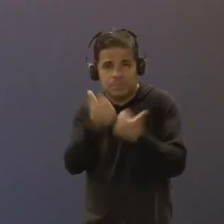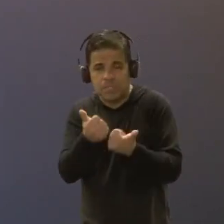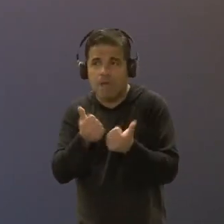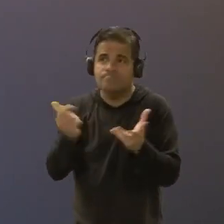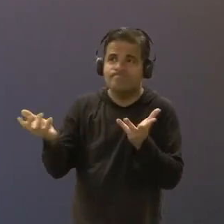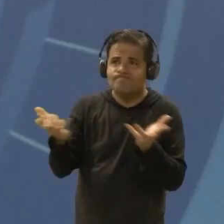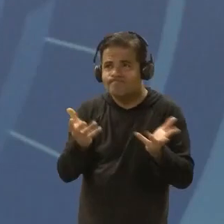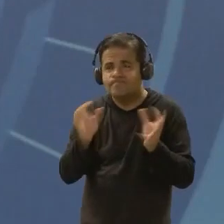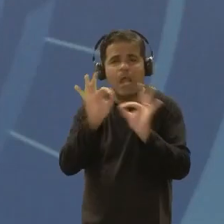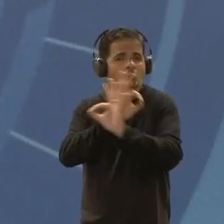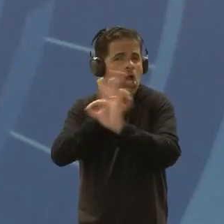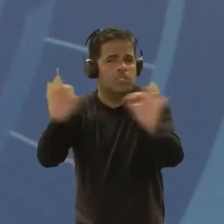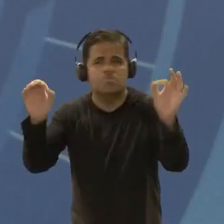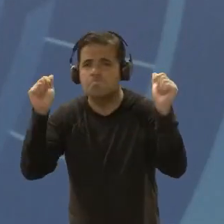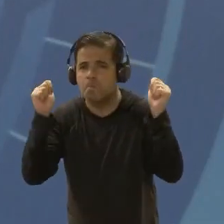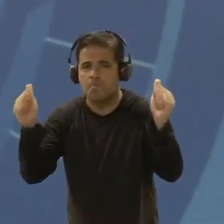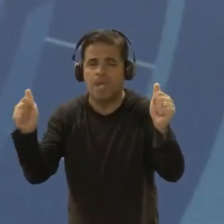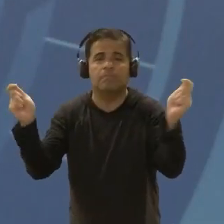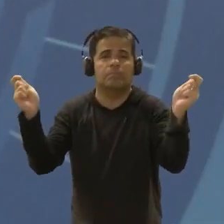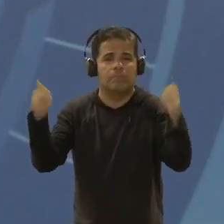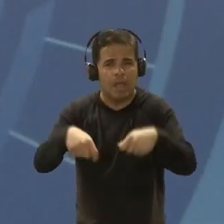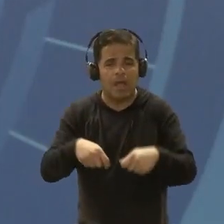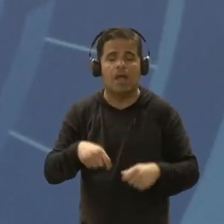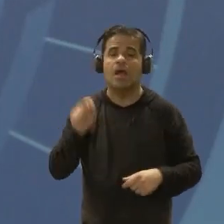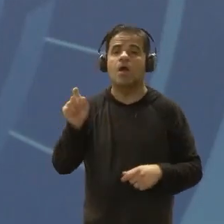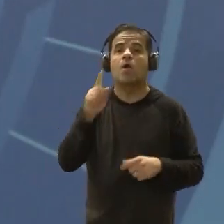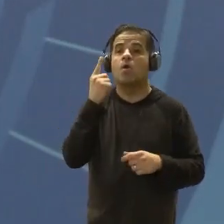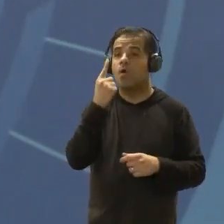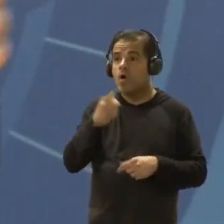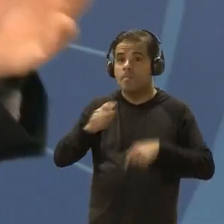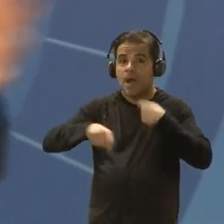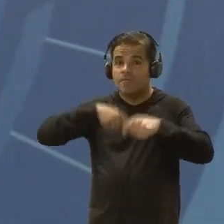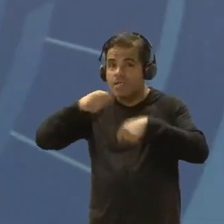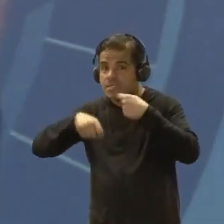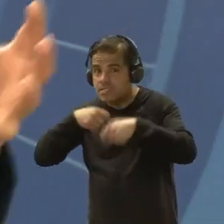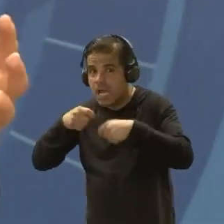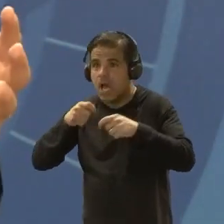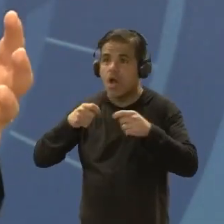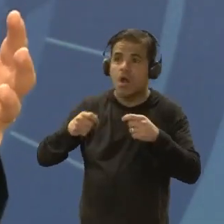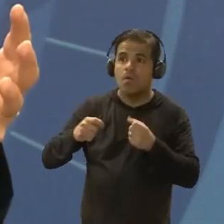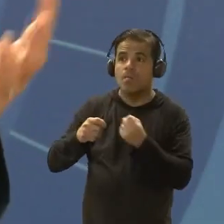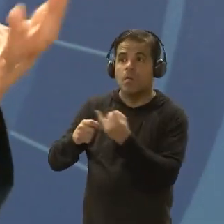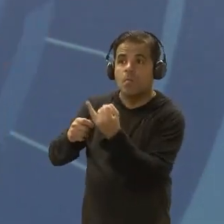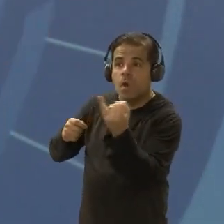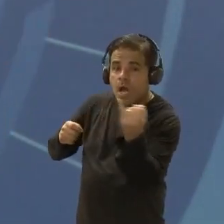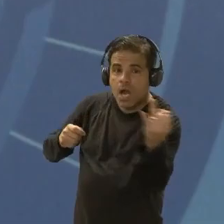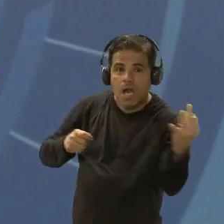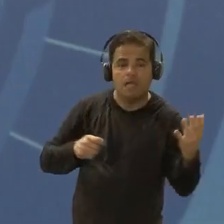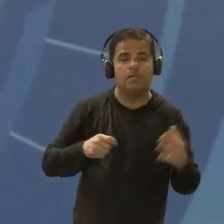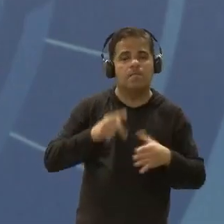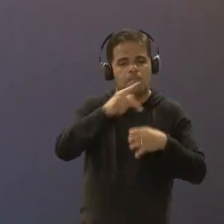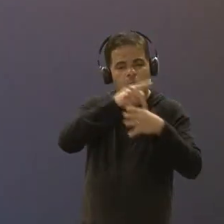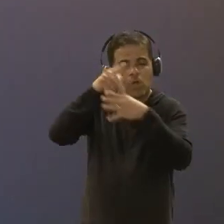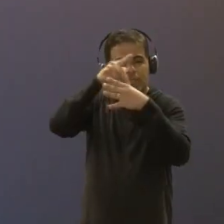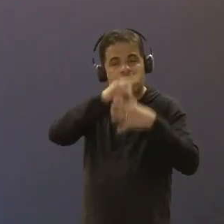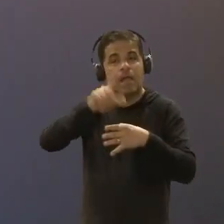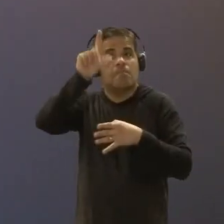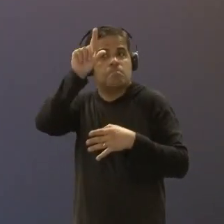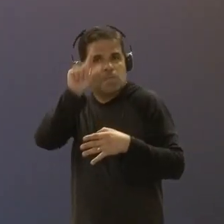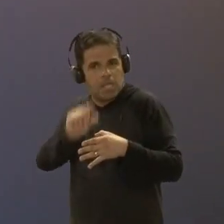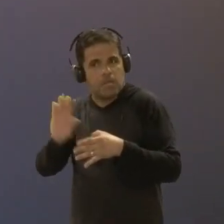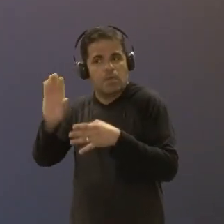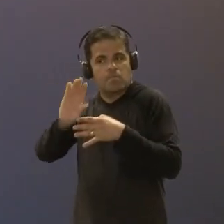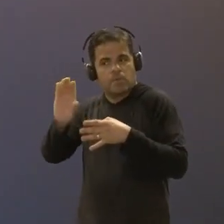substituições está excelente, né? E uma refeição com uma quantidade maior de proteína e menos